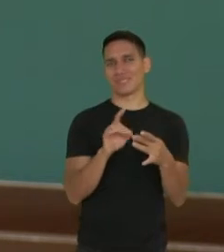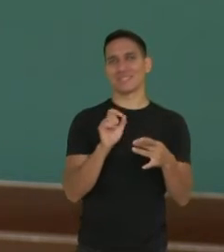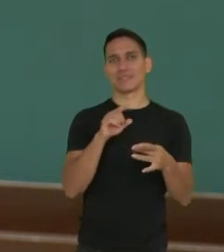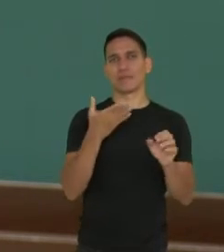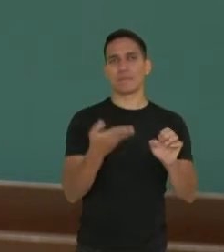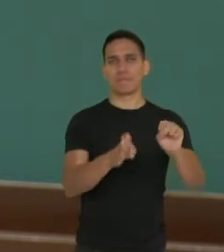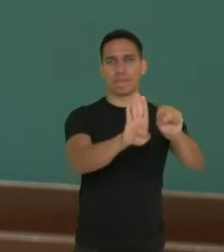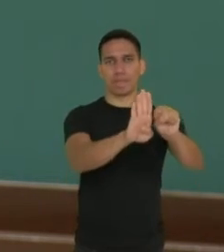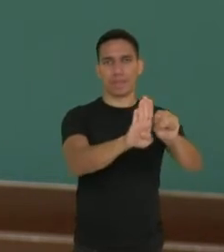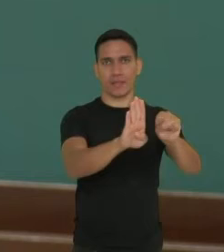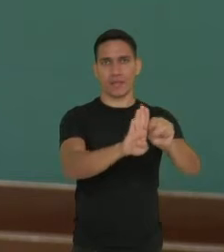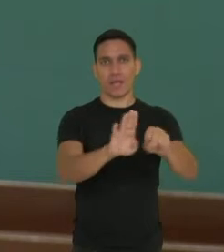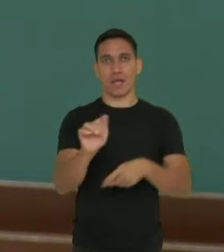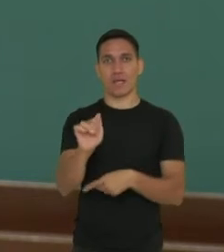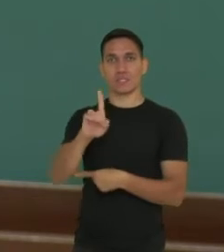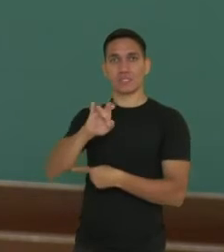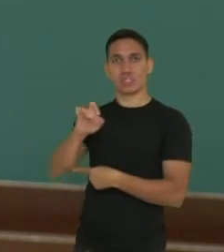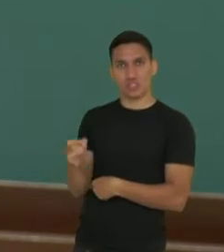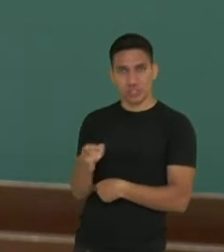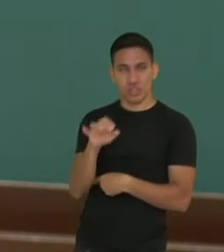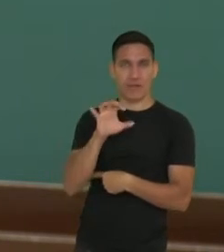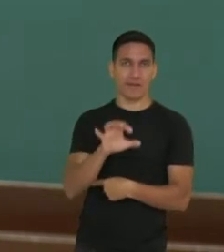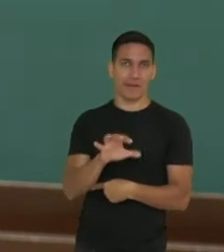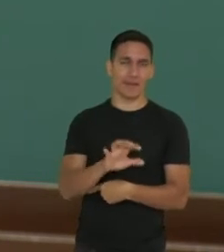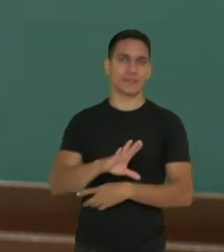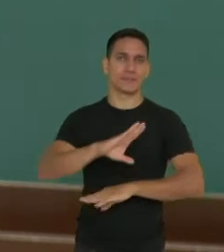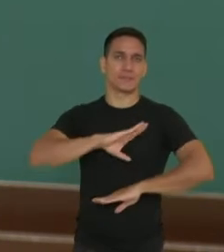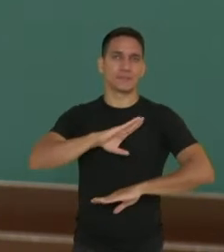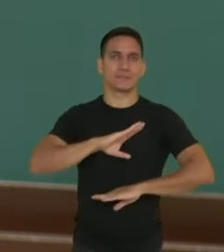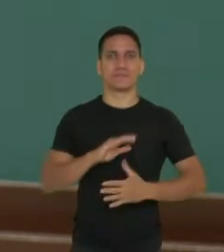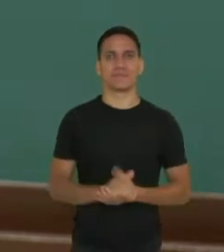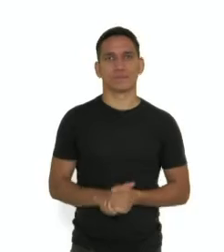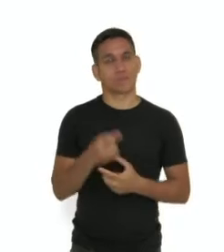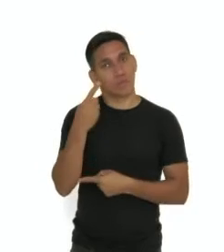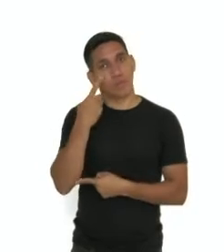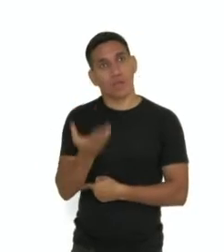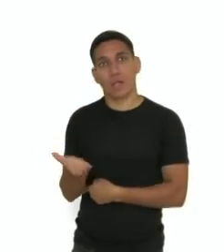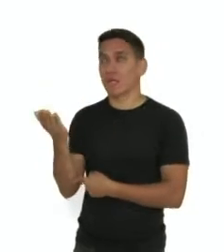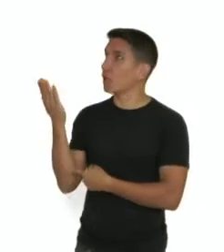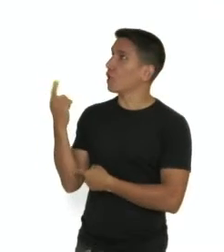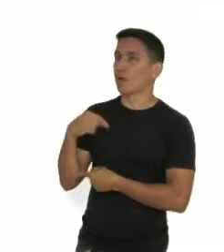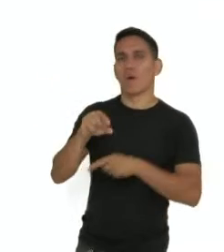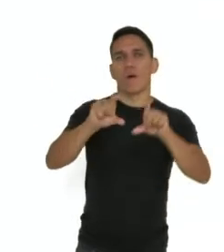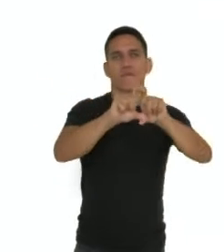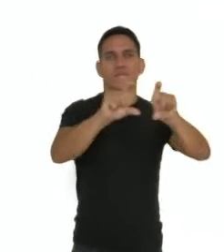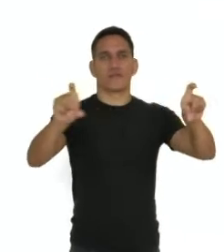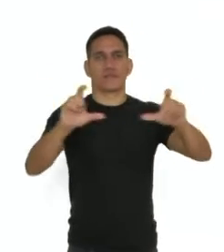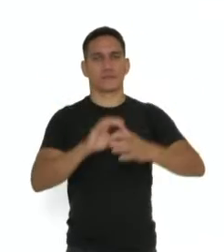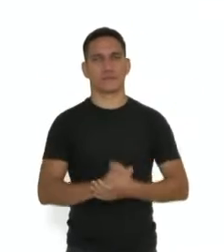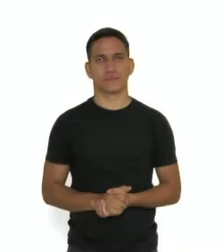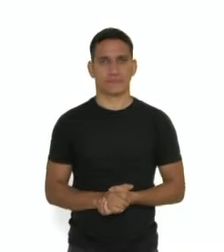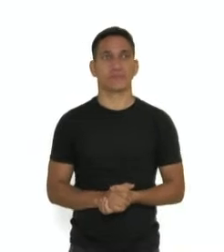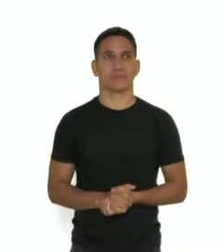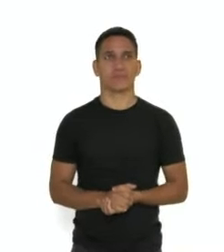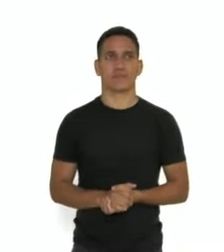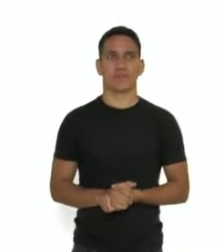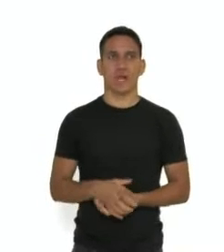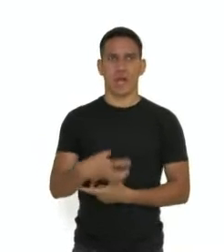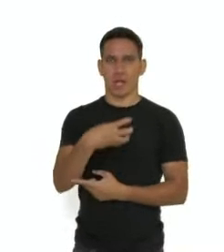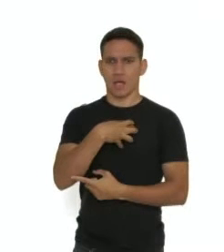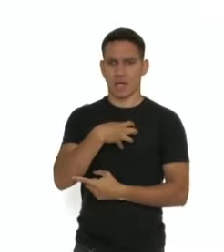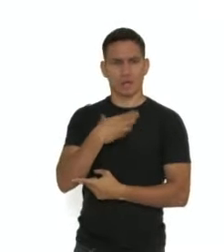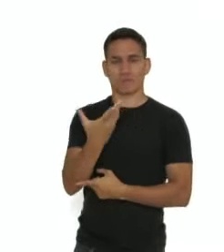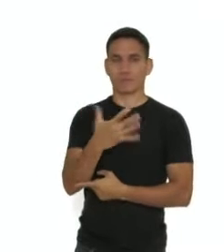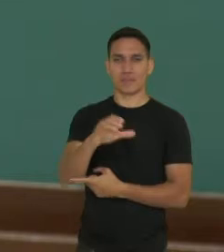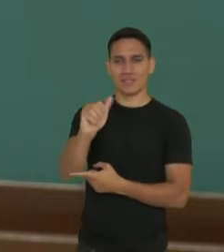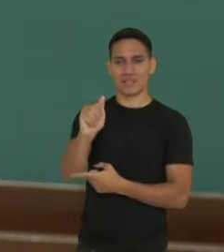então, de adjetivo naquela situação. Observem aqui, então, nessa oração, olha só, Salvador Dalí criou obras